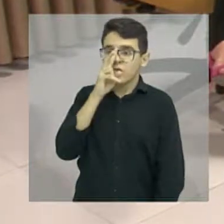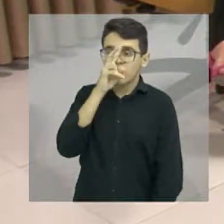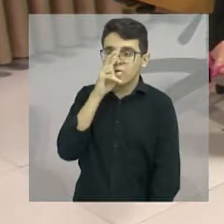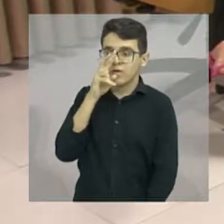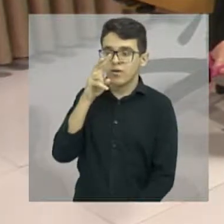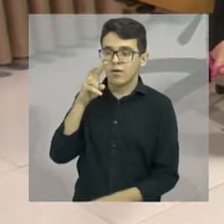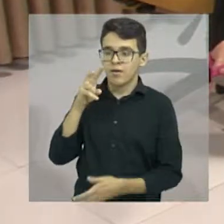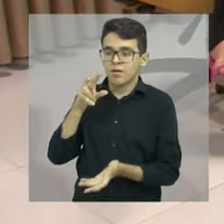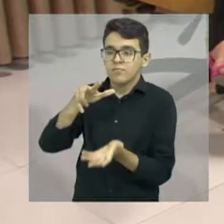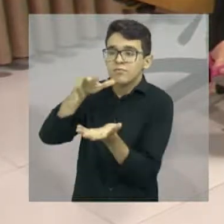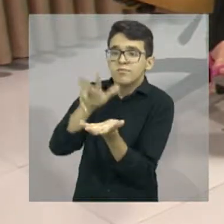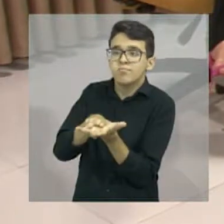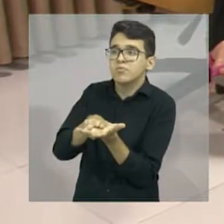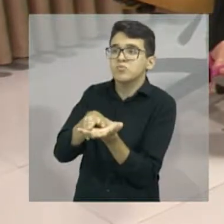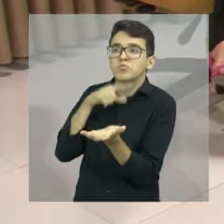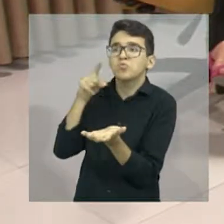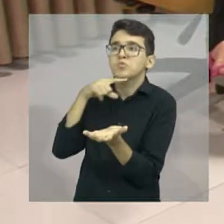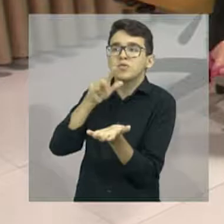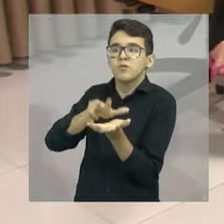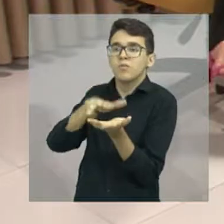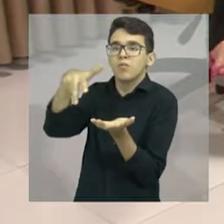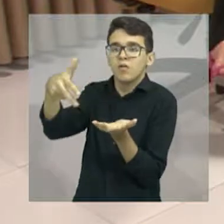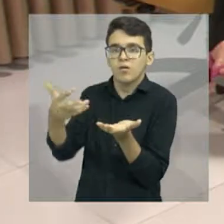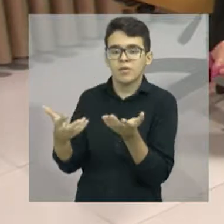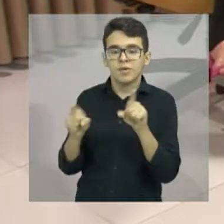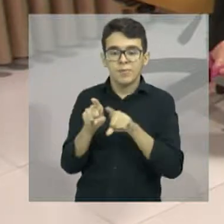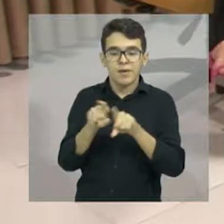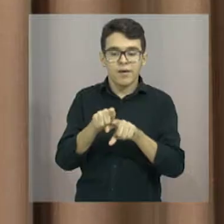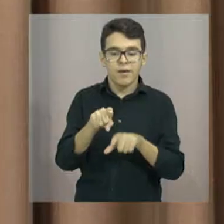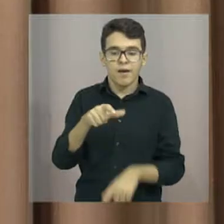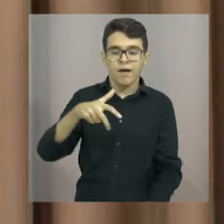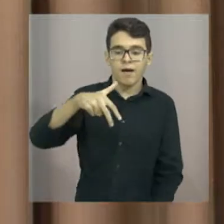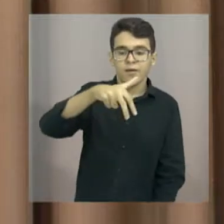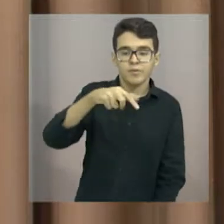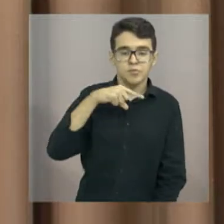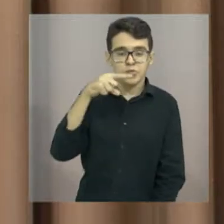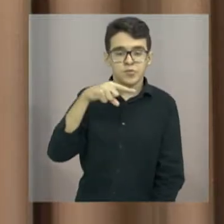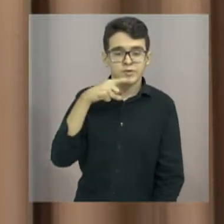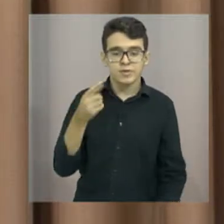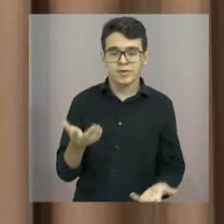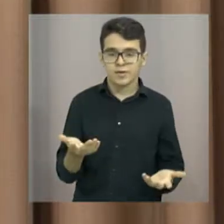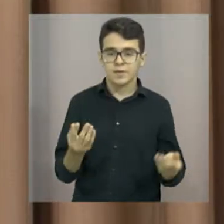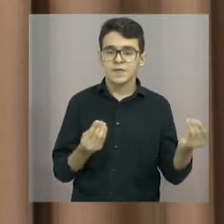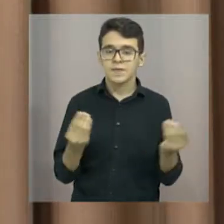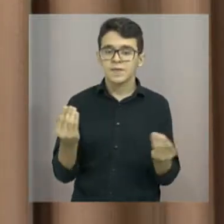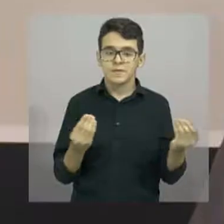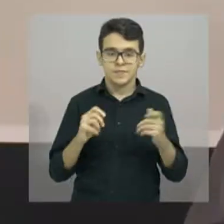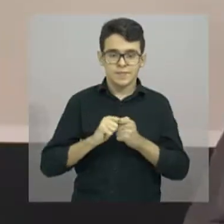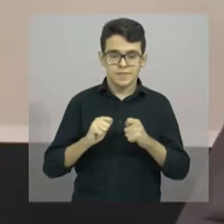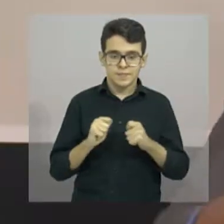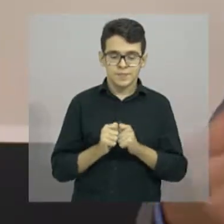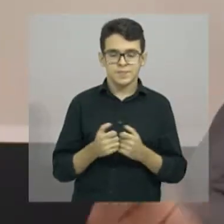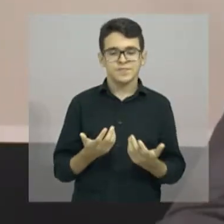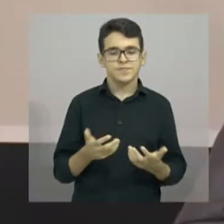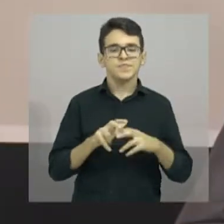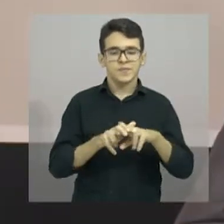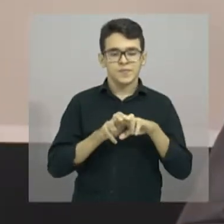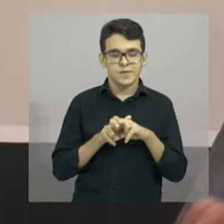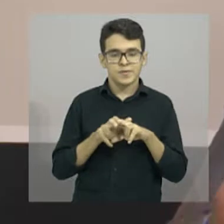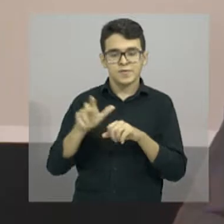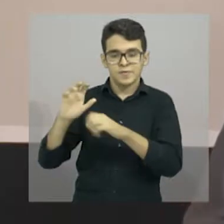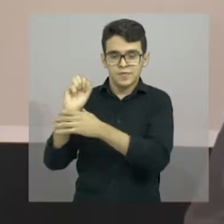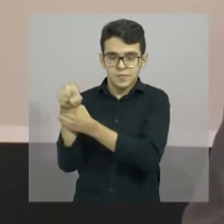que tem dificuldade para caminhar, vai ficar mais tempo sentado ou mais tempo deitado. Isso em pacientes